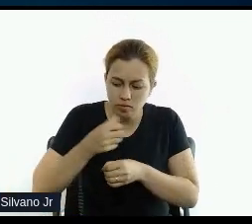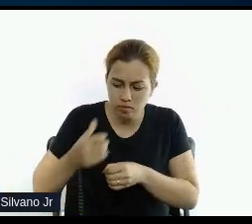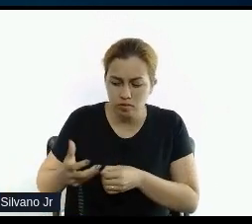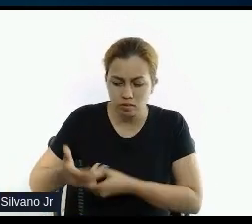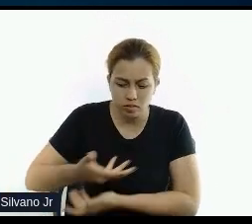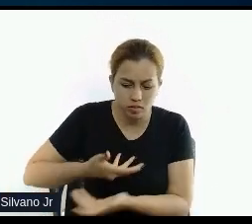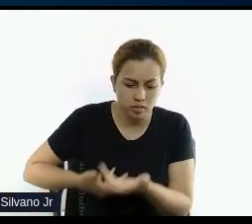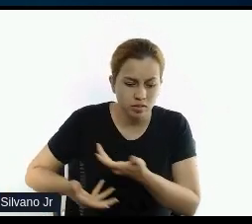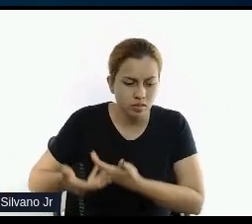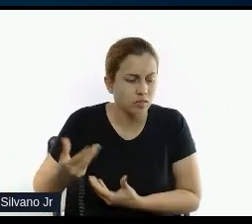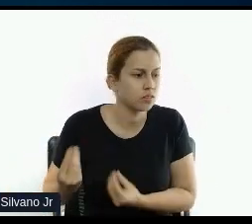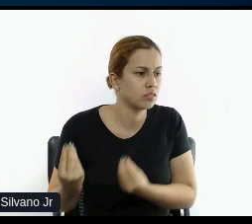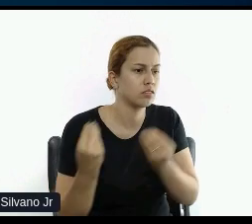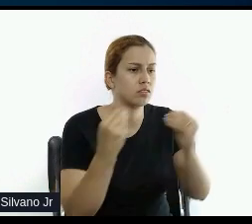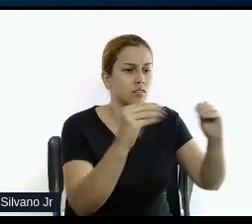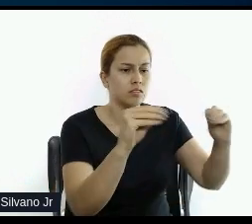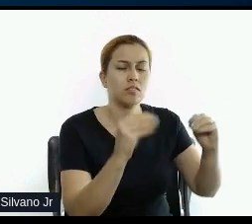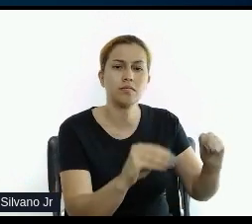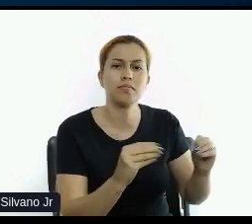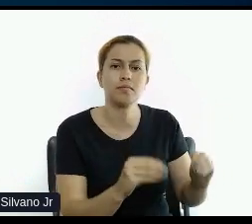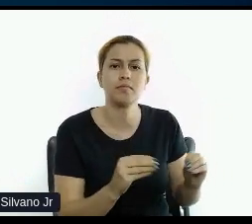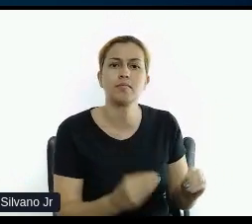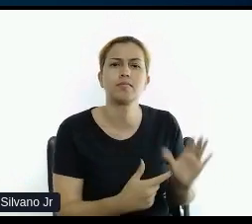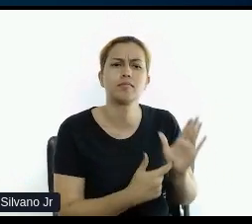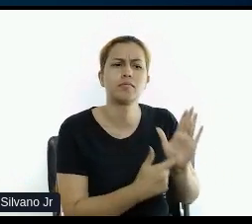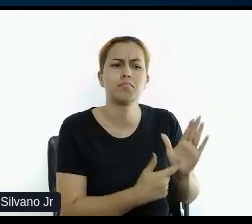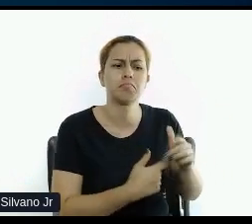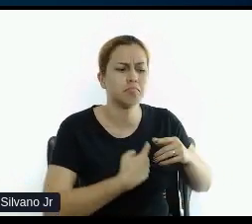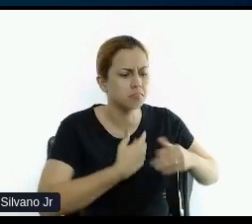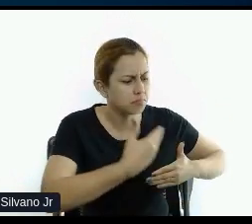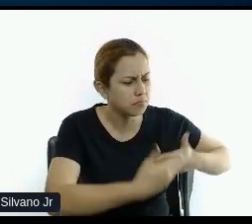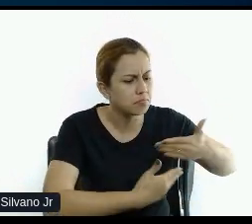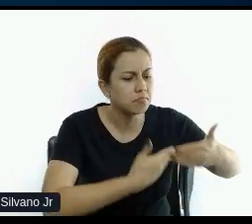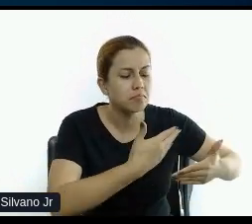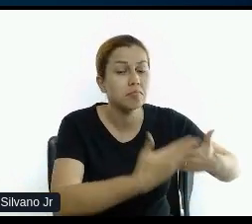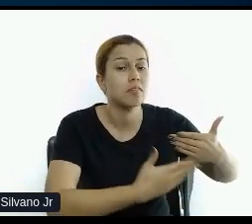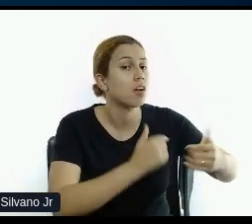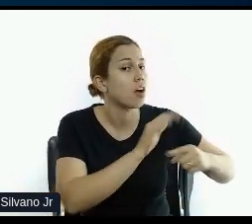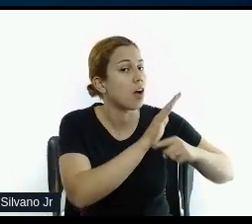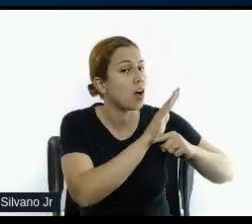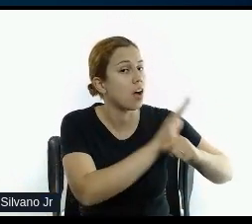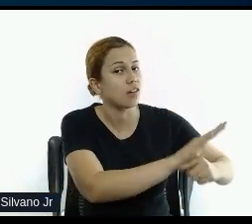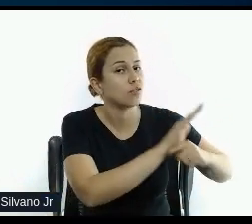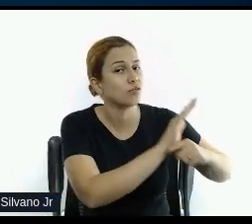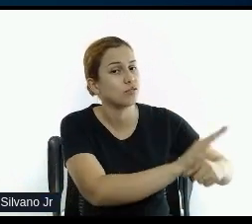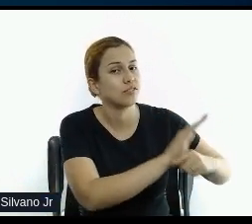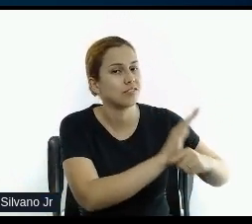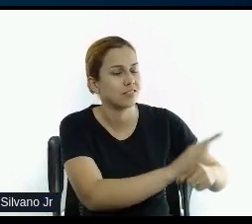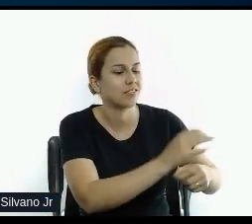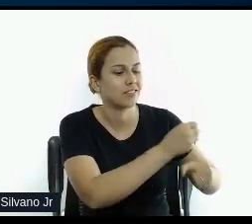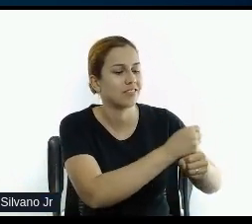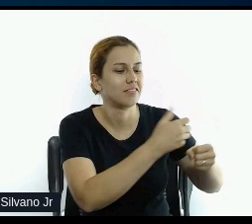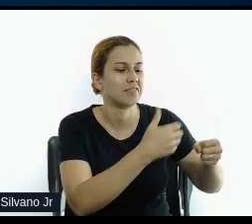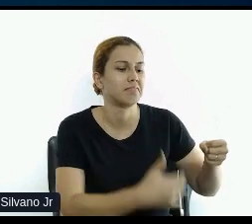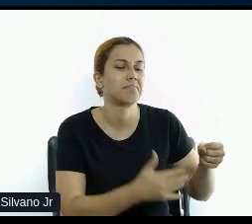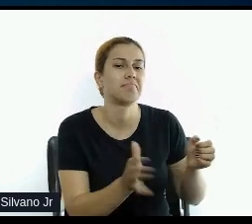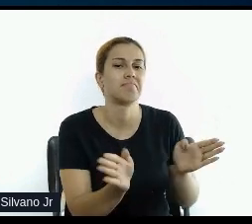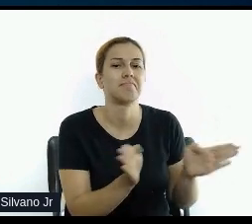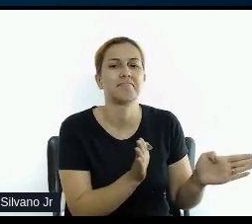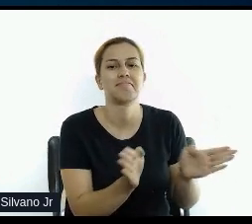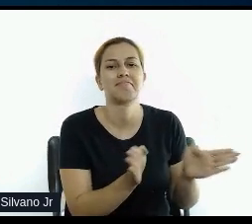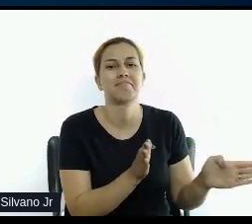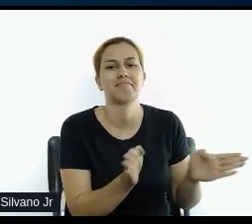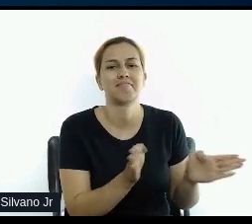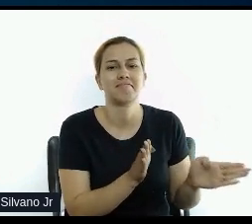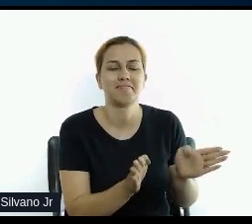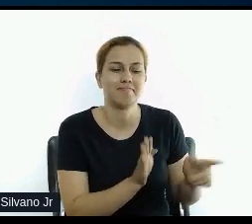uma preocupação de que esses conteúdos eles sejam gerados para ajudar a gente ter conteúdos acessíveis, para a gente conseguir estar mudando